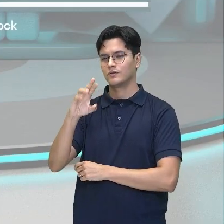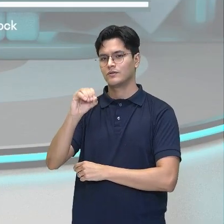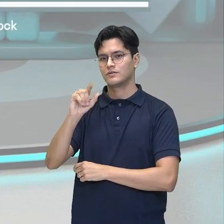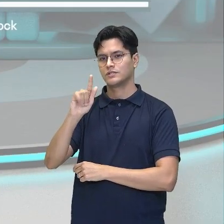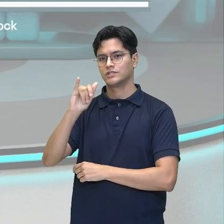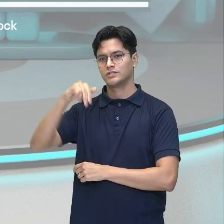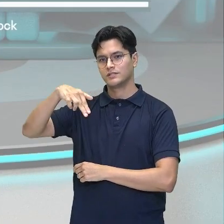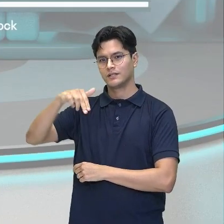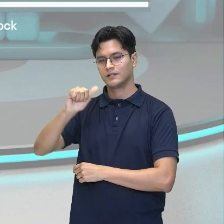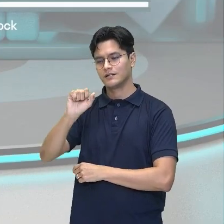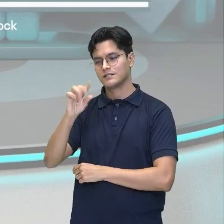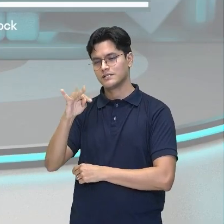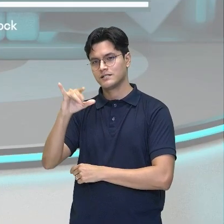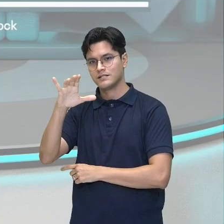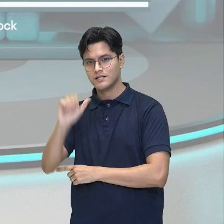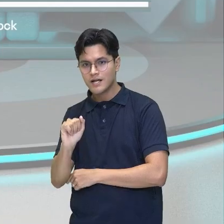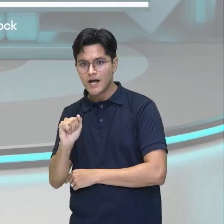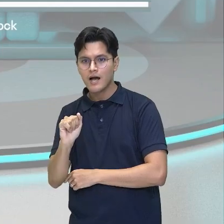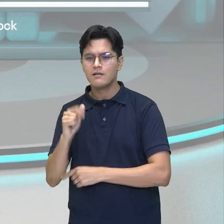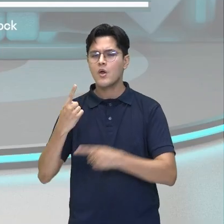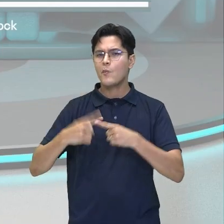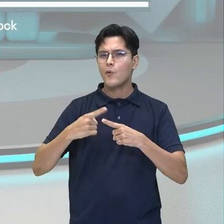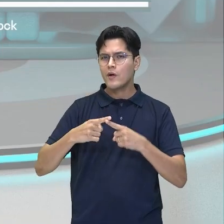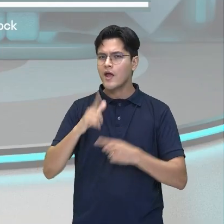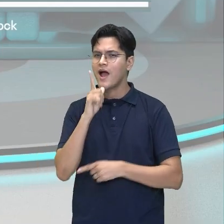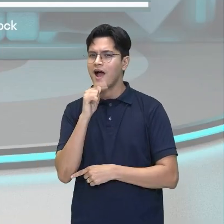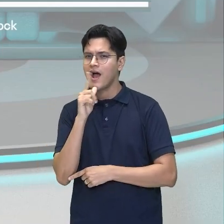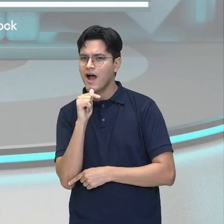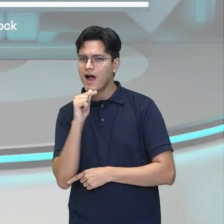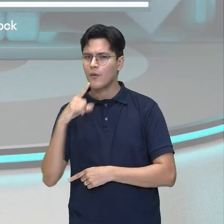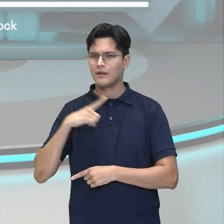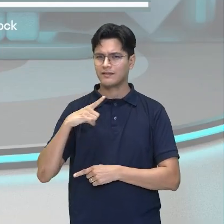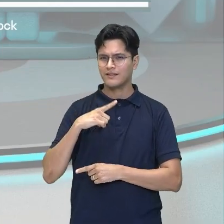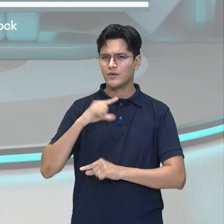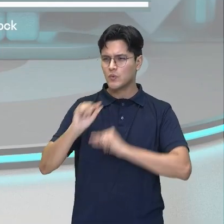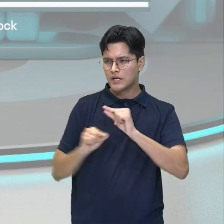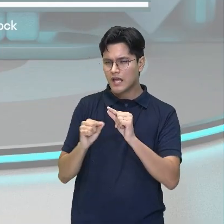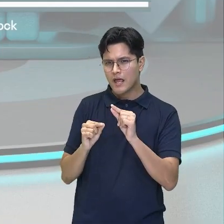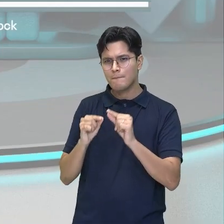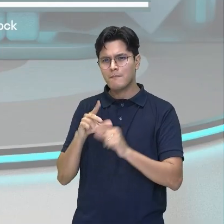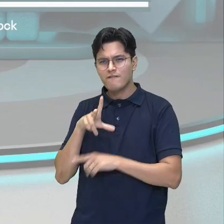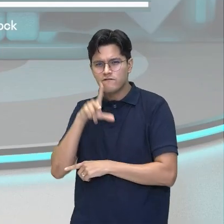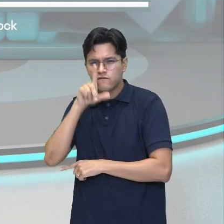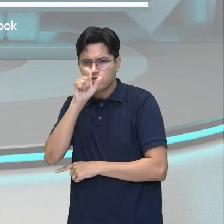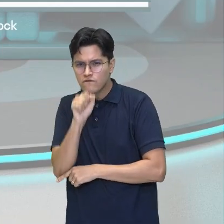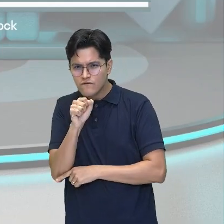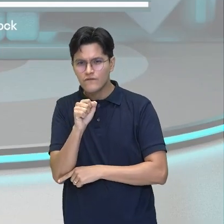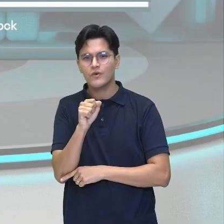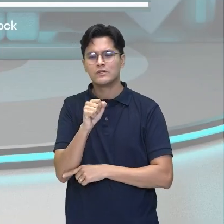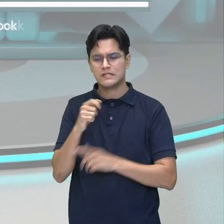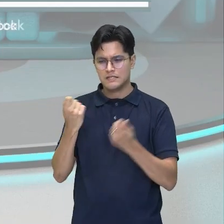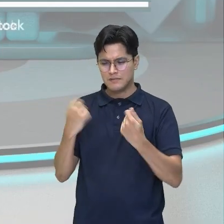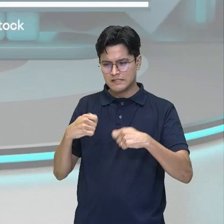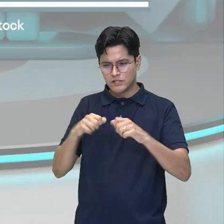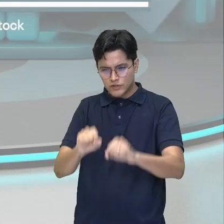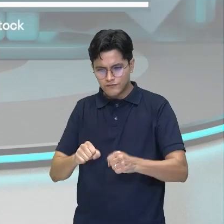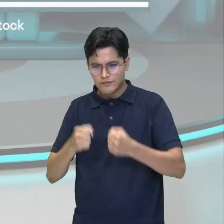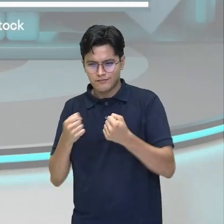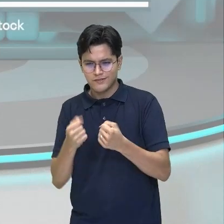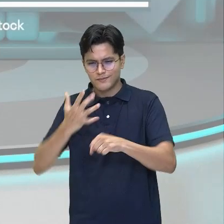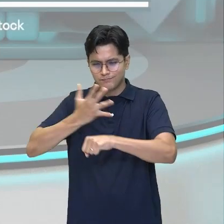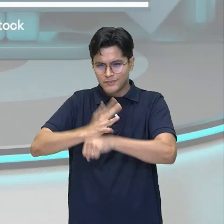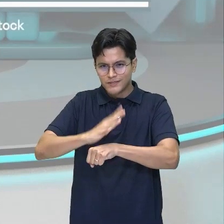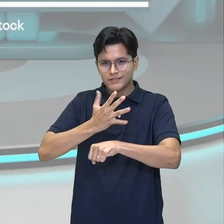água, aumentando muito mais esse esforço durante a prática da hidroginástica. É uma atividade muito interessante, tá bom? Temos